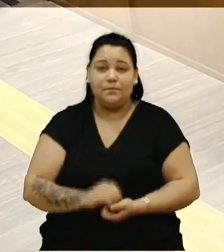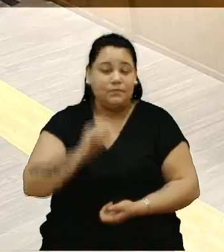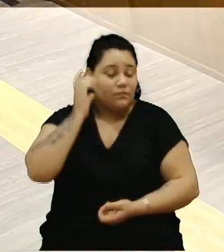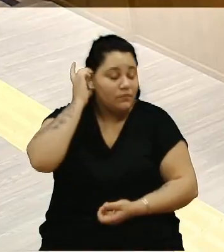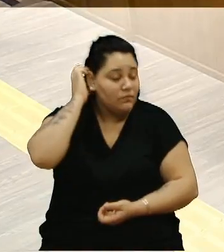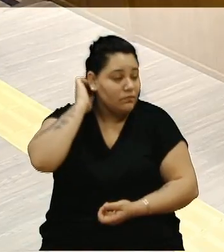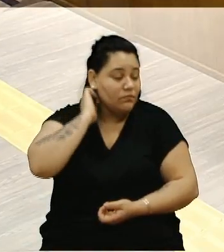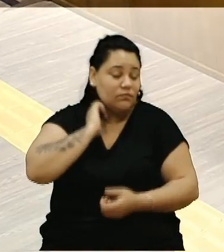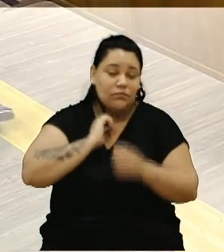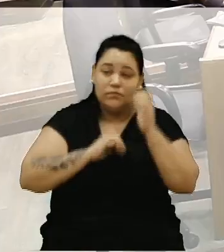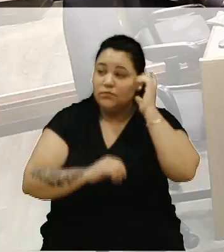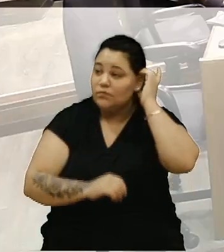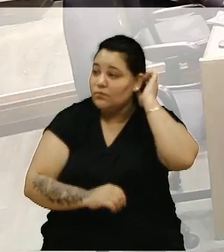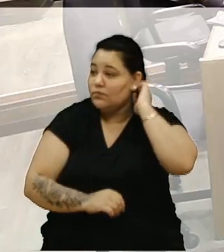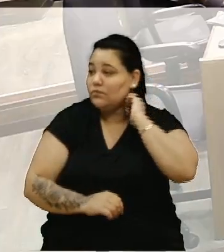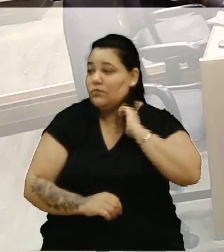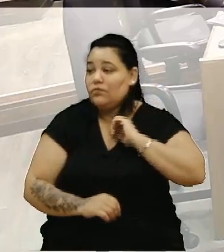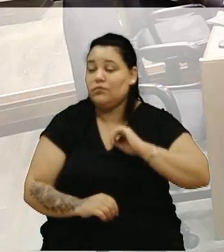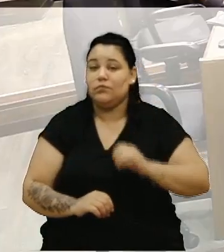Freixo.